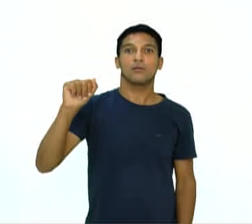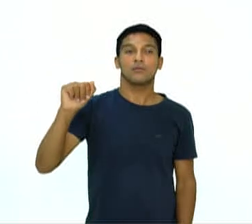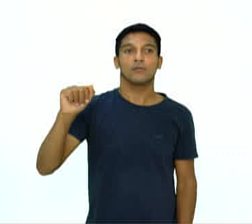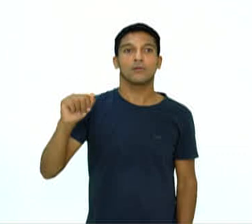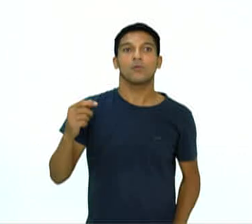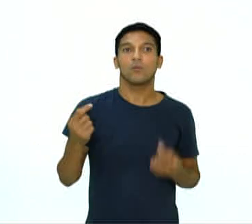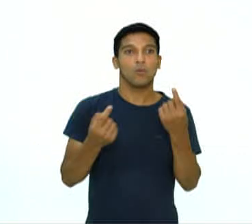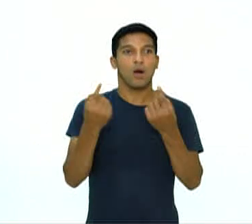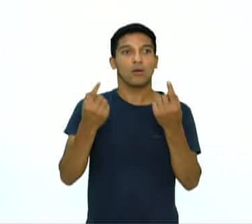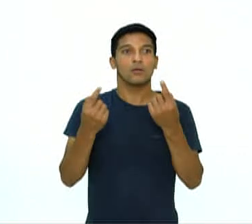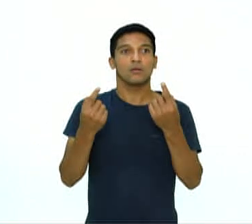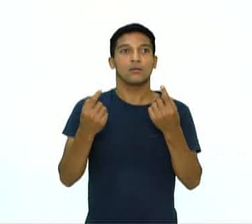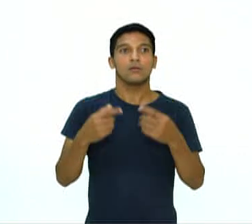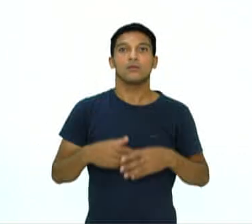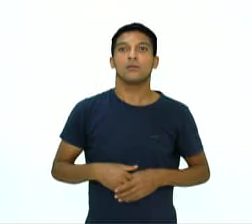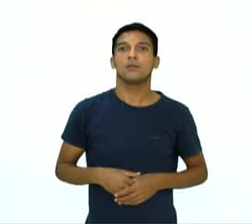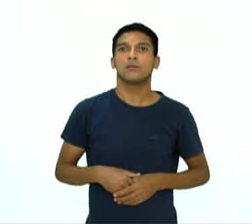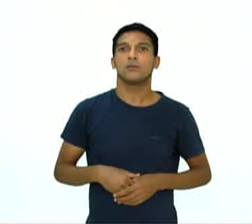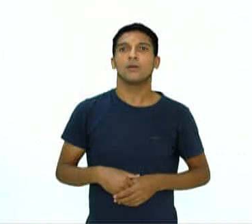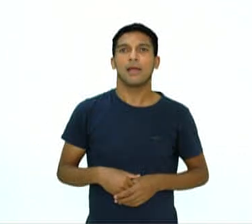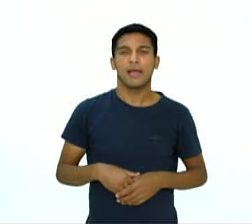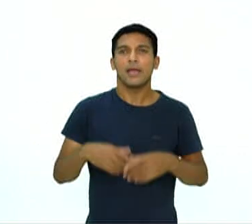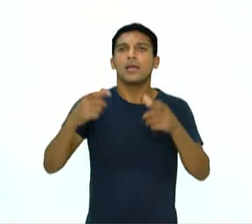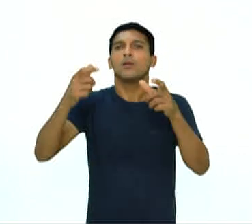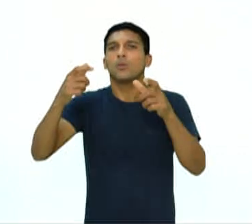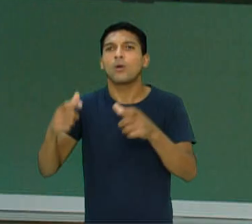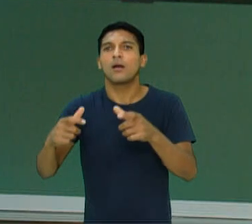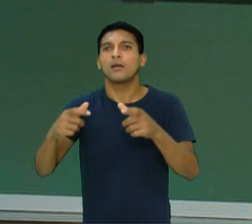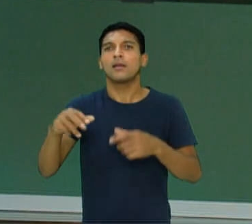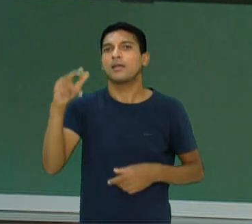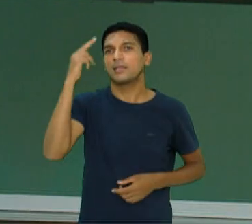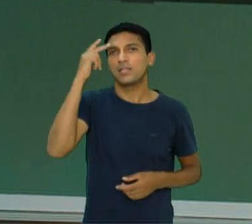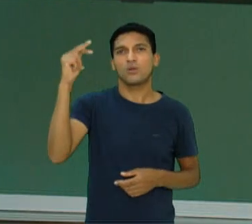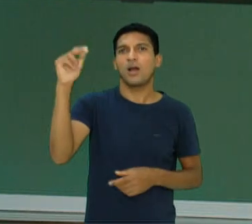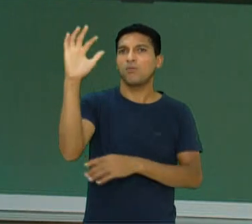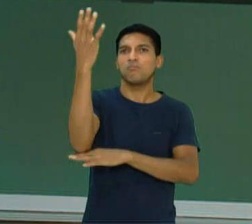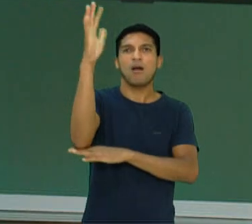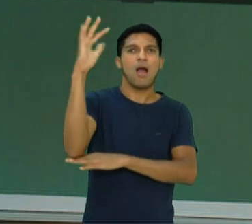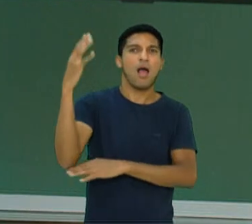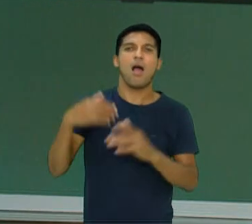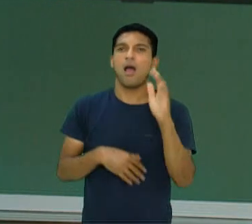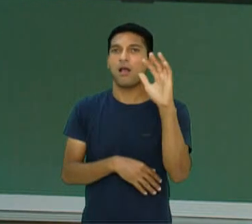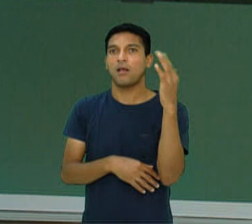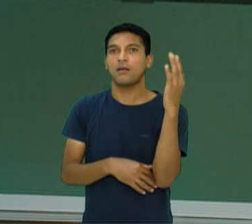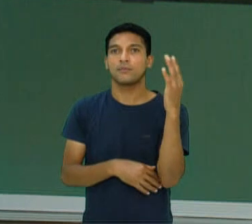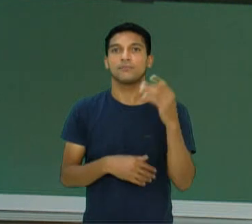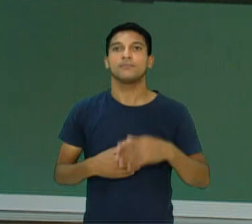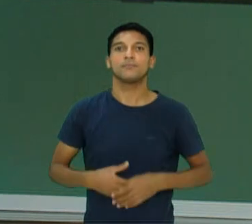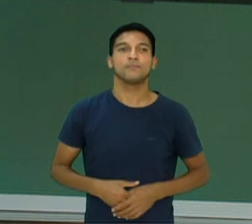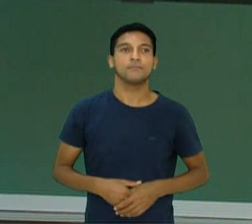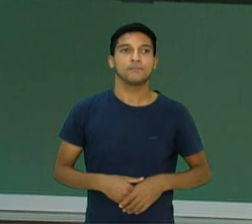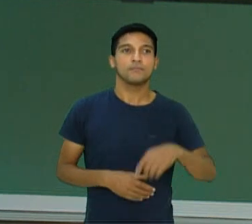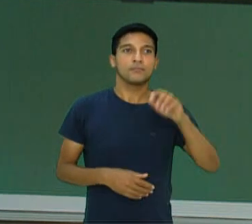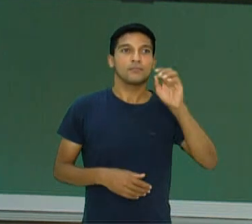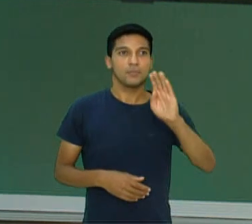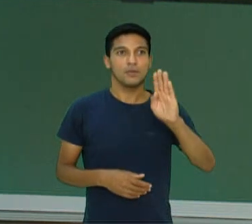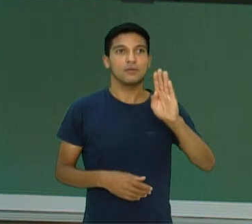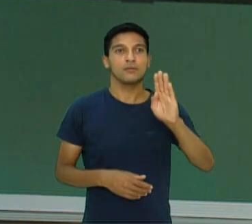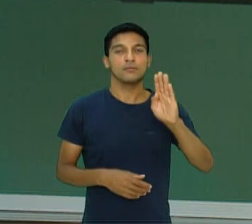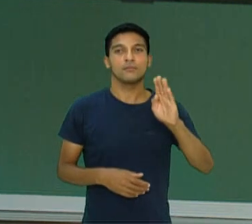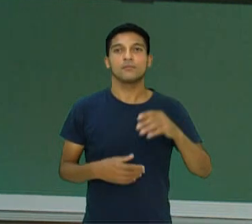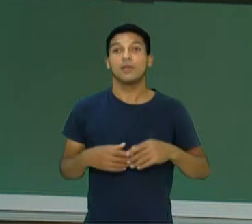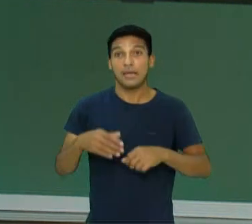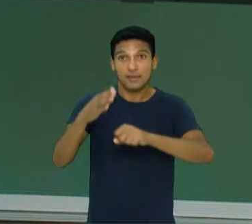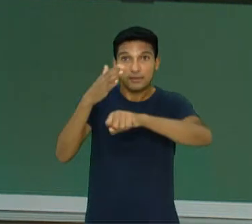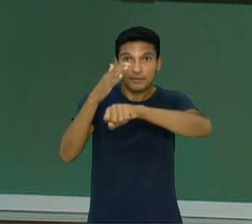A. Elas são feitas em um ambiente natural, aí, em contato com a natureza? Alternativa B. Através dessas